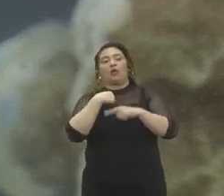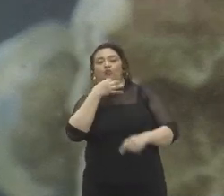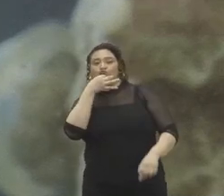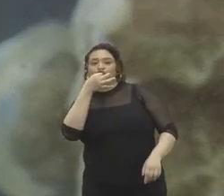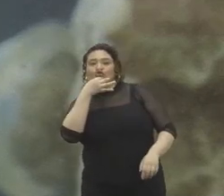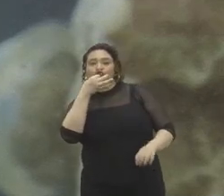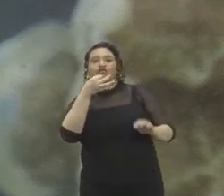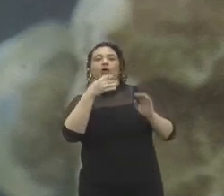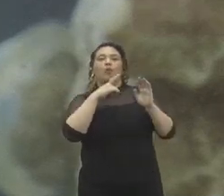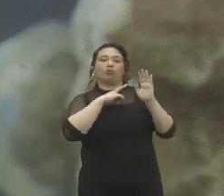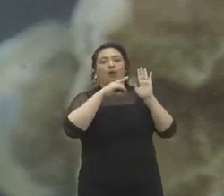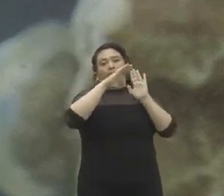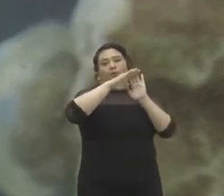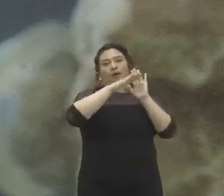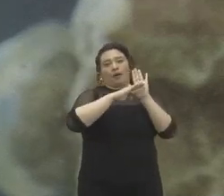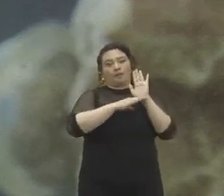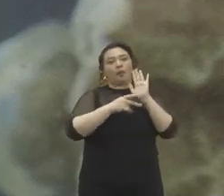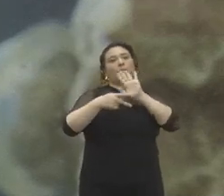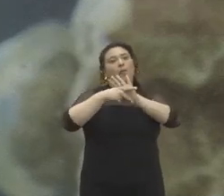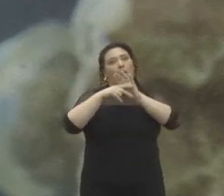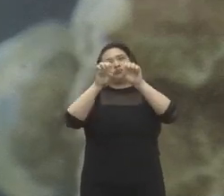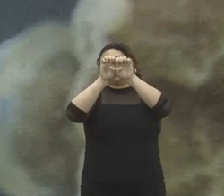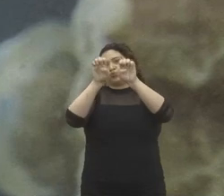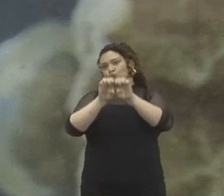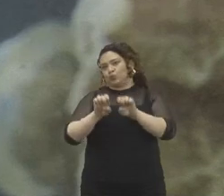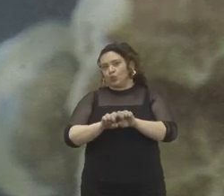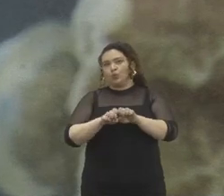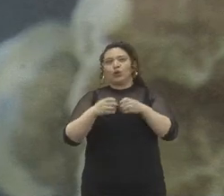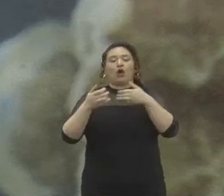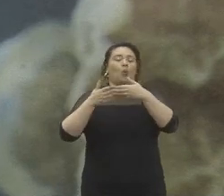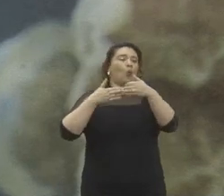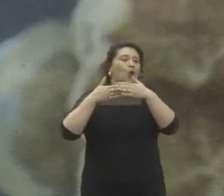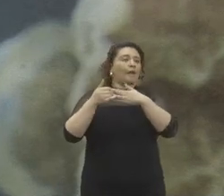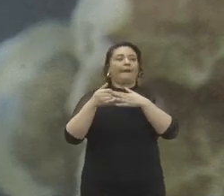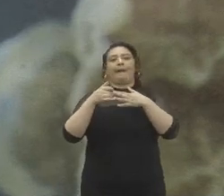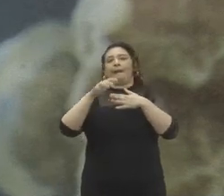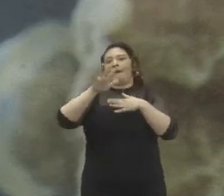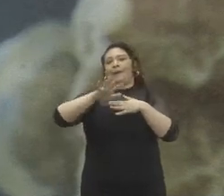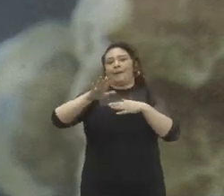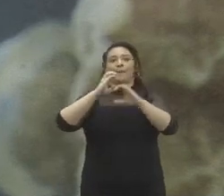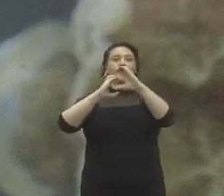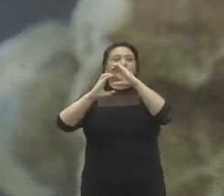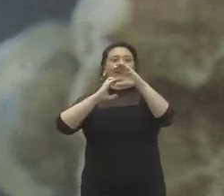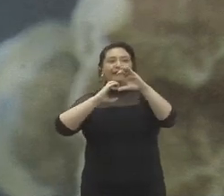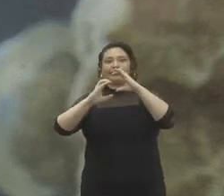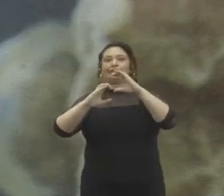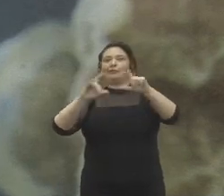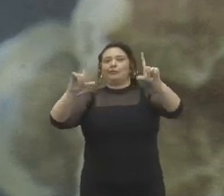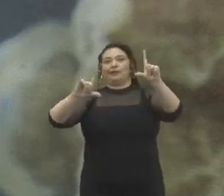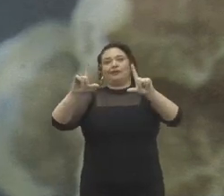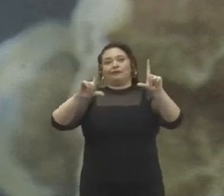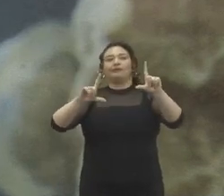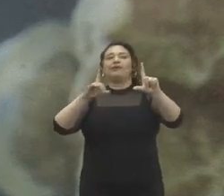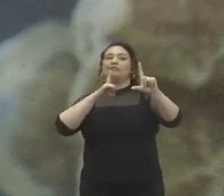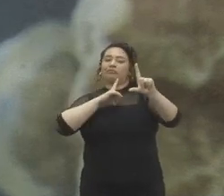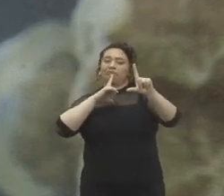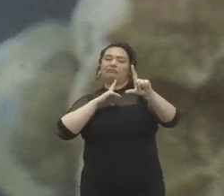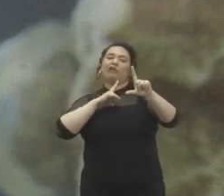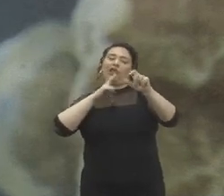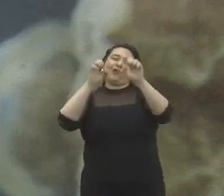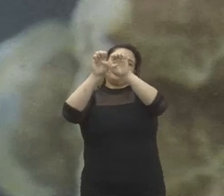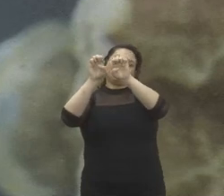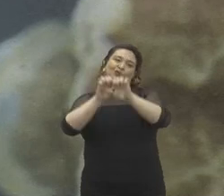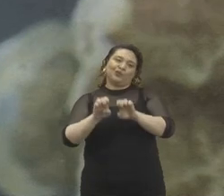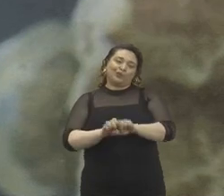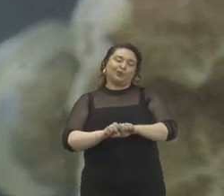pauta para uma estrutura tem uma qualquer grande veículo de comunicação tem uma estrutura quase industrial de